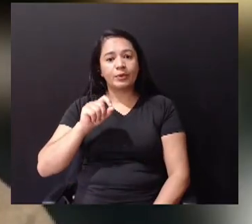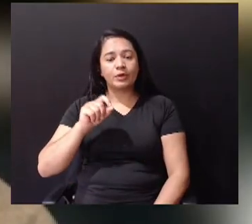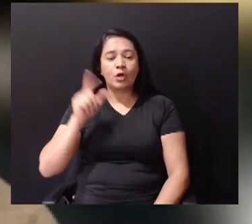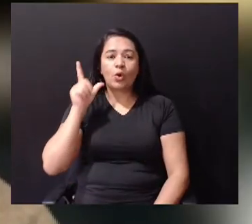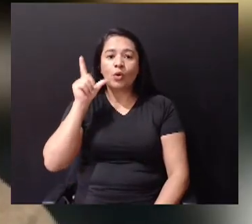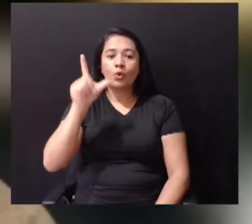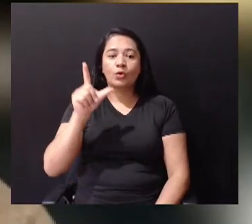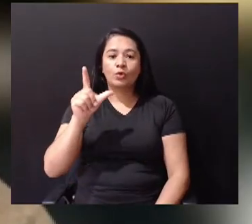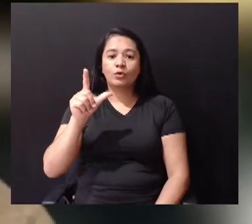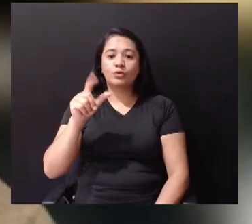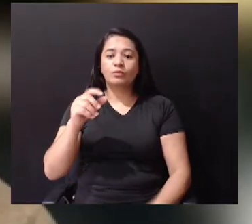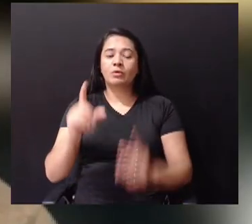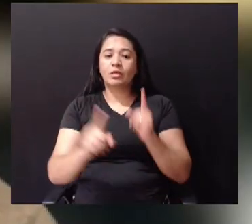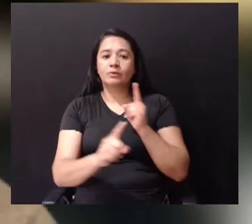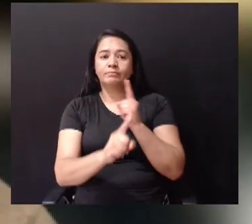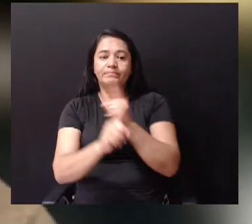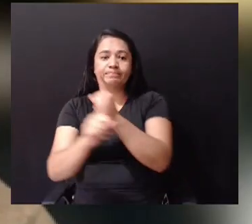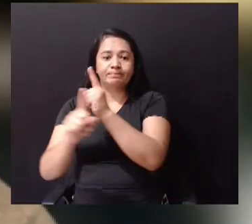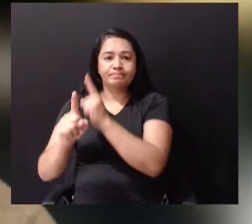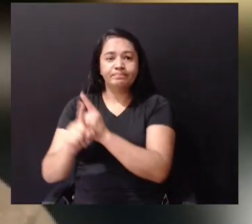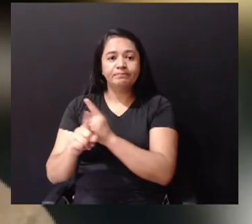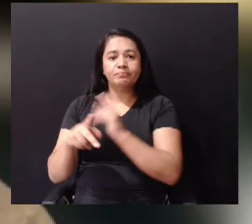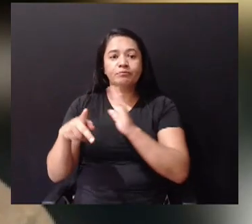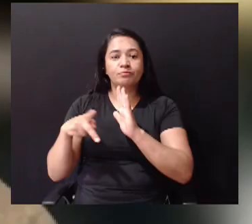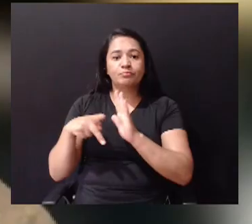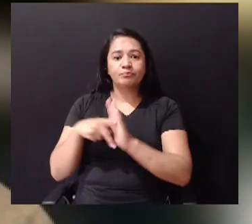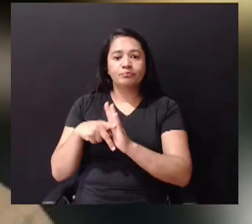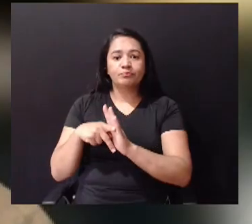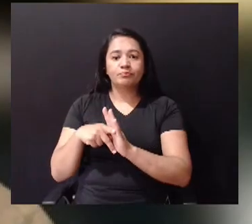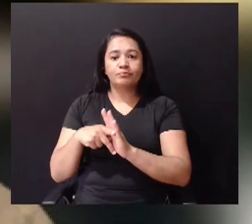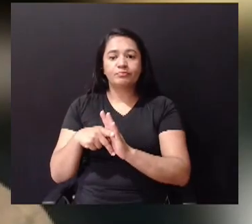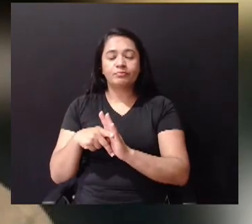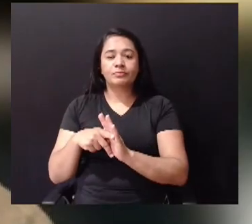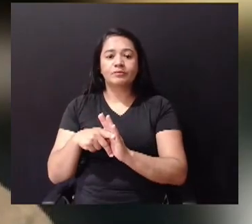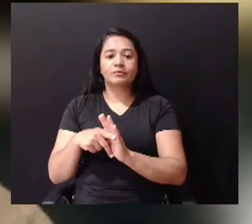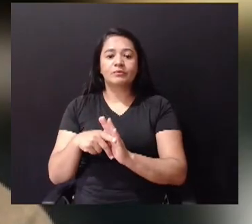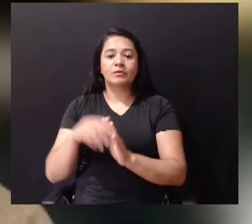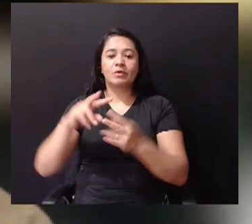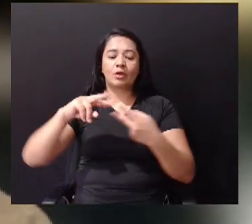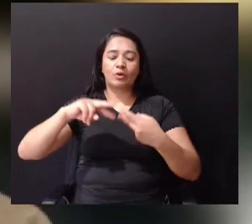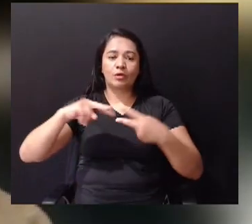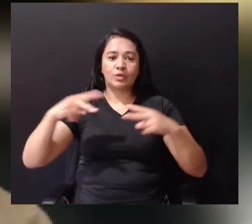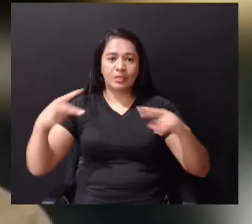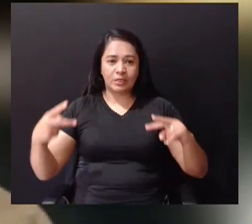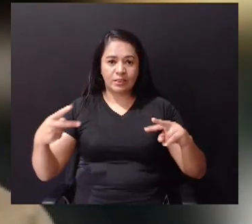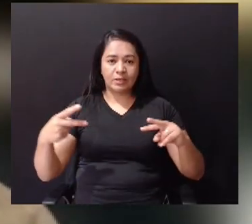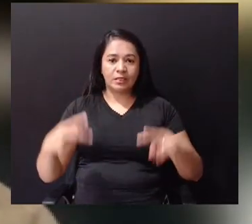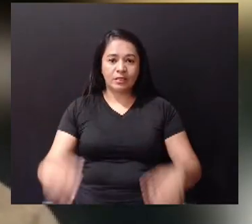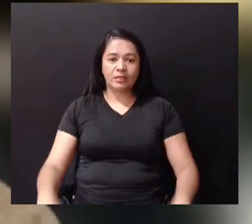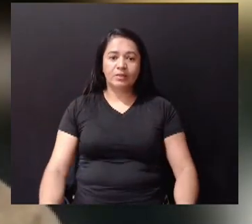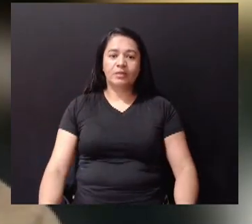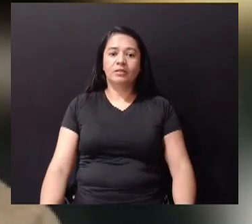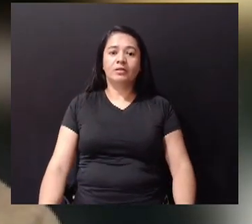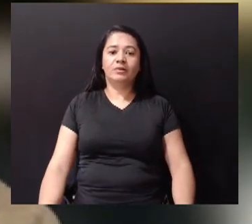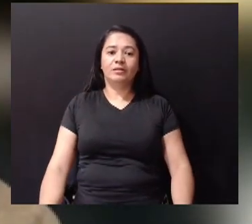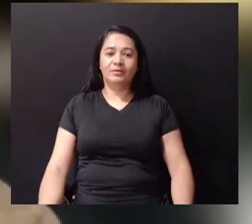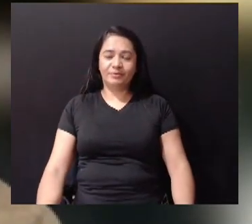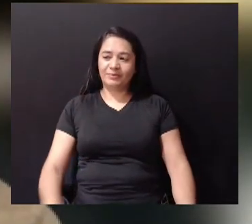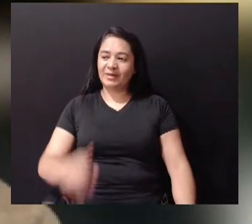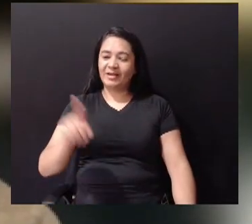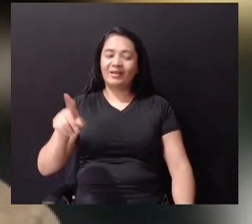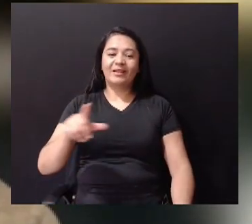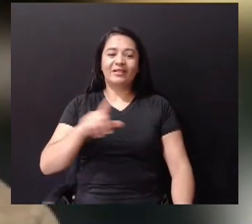encontro desses RNAs, DNAs, ninguém lembra, mas é aquela parte da célula que a gente tem lá, lá dentro, e o tumor também